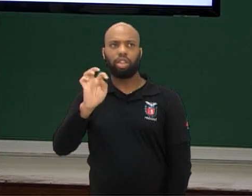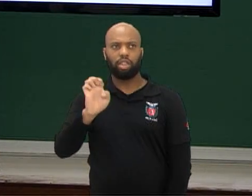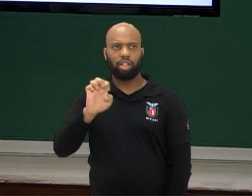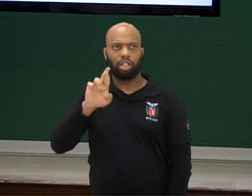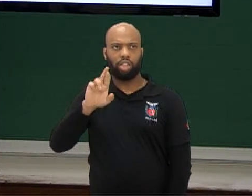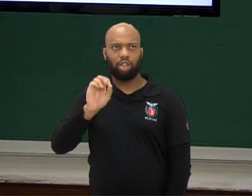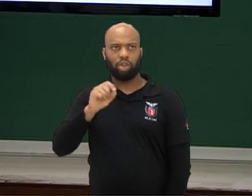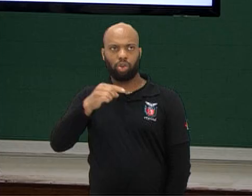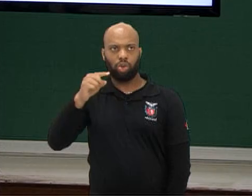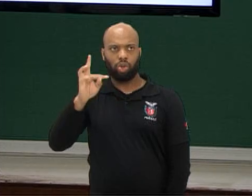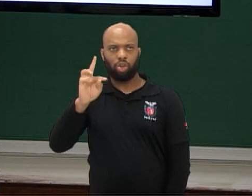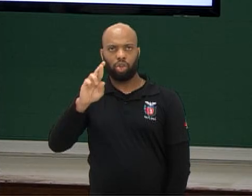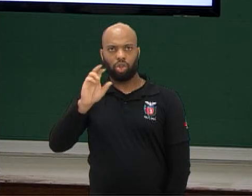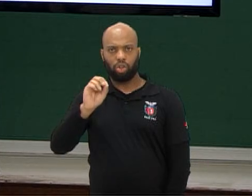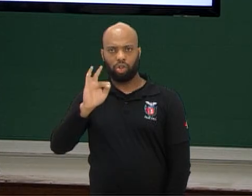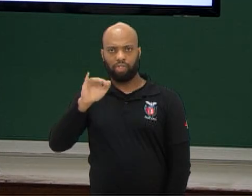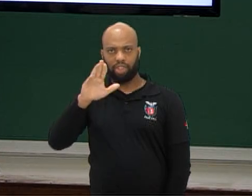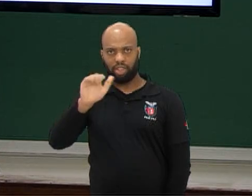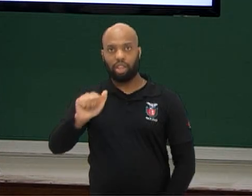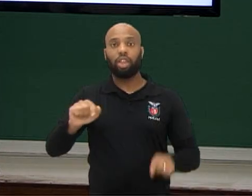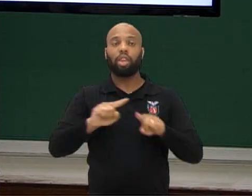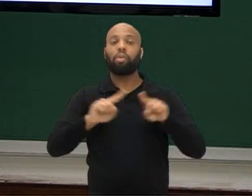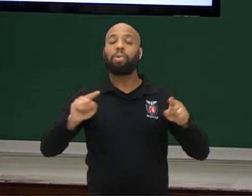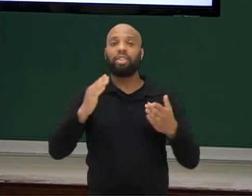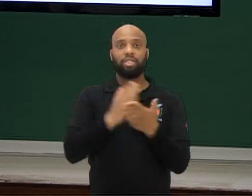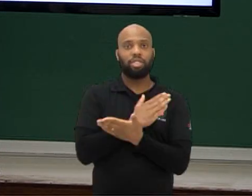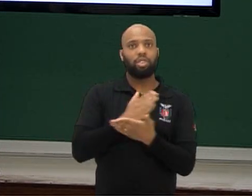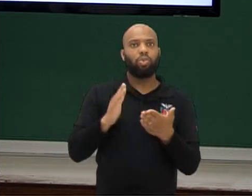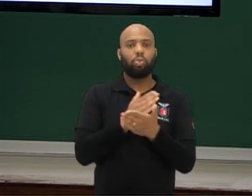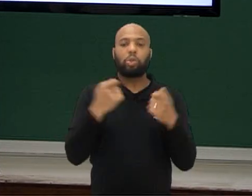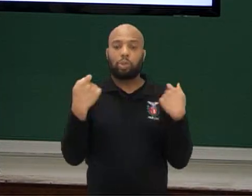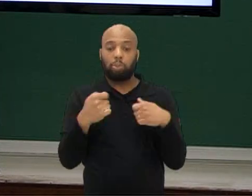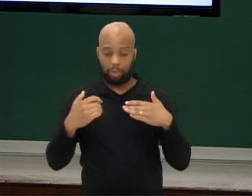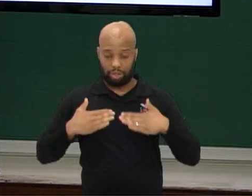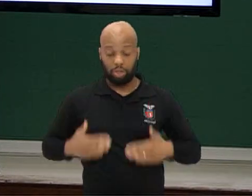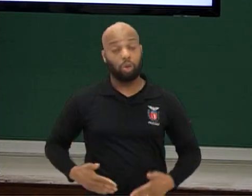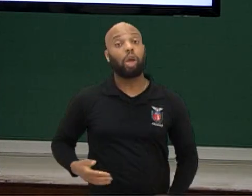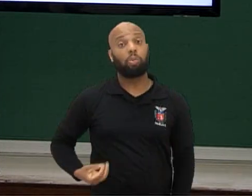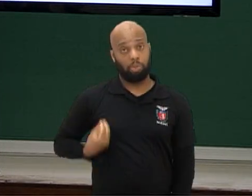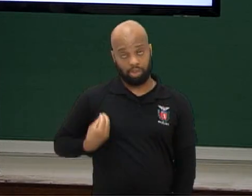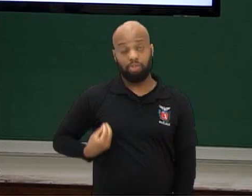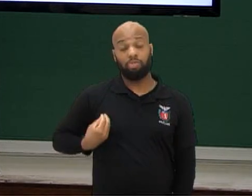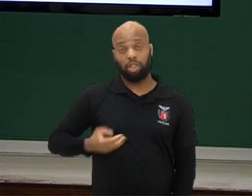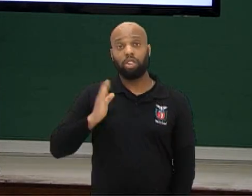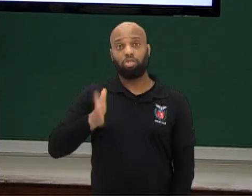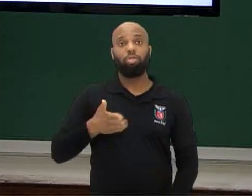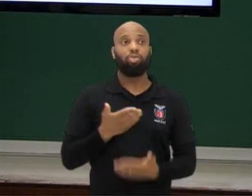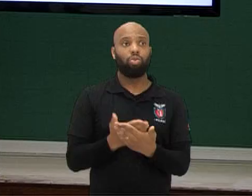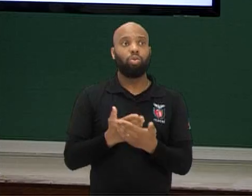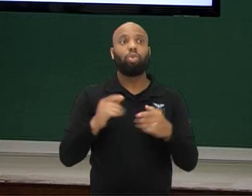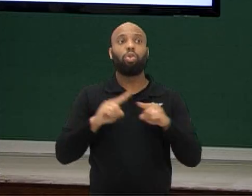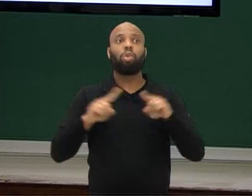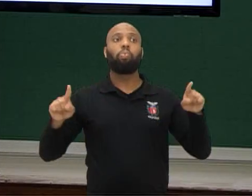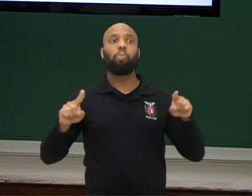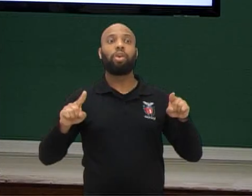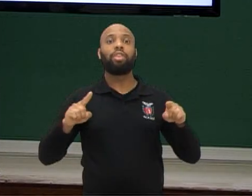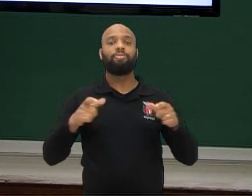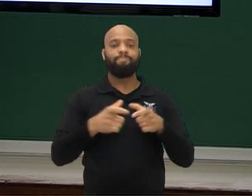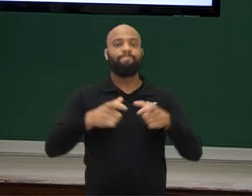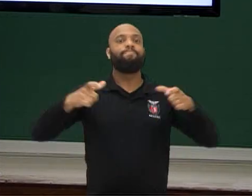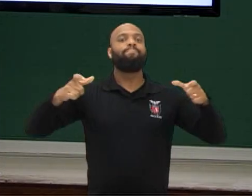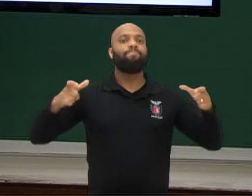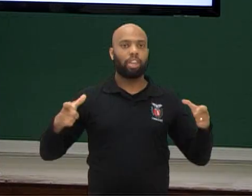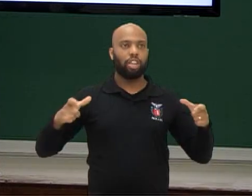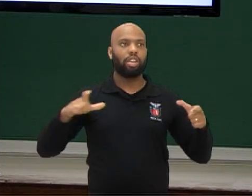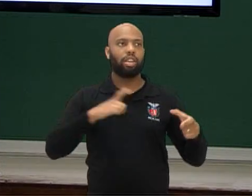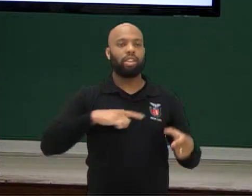heterotrófica. Por isso mesmo, alguns são parasitas, nós já falamos sobre ele na aula passada, mas a grande